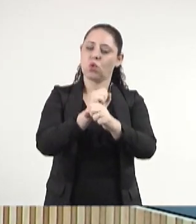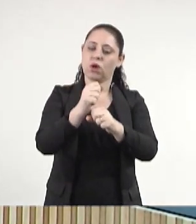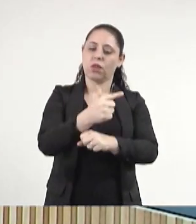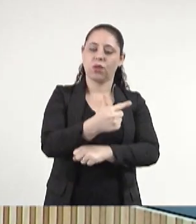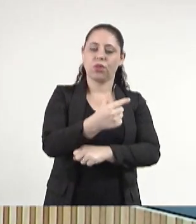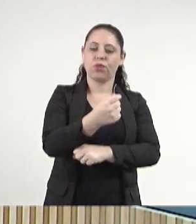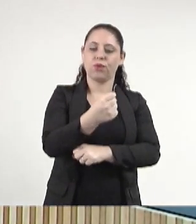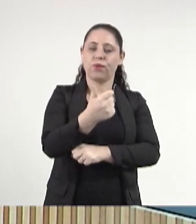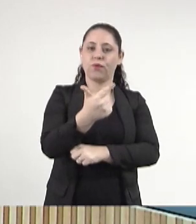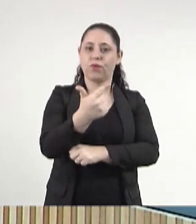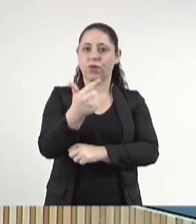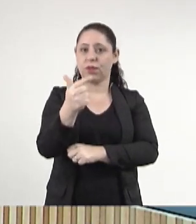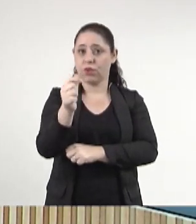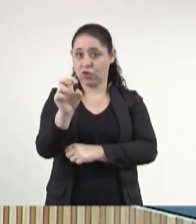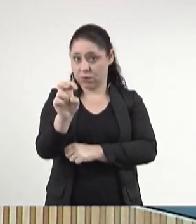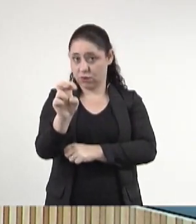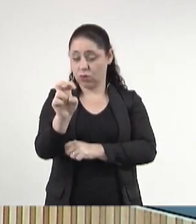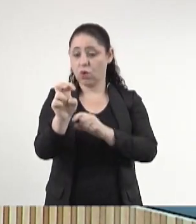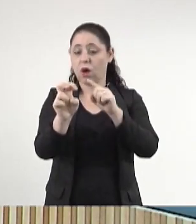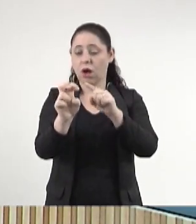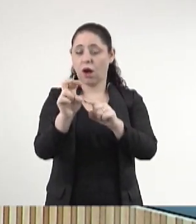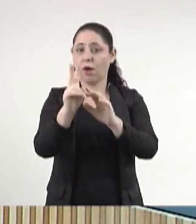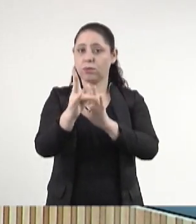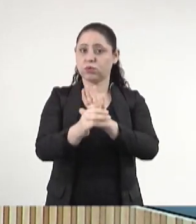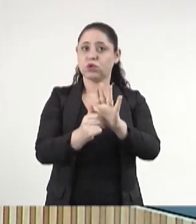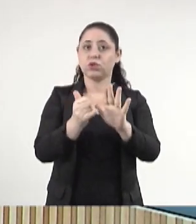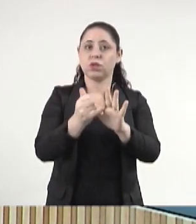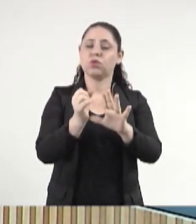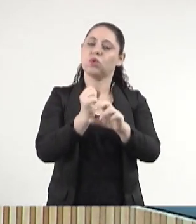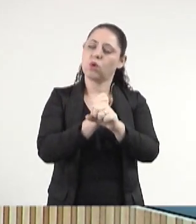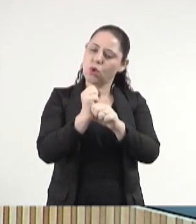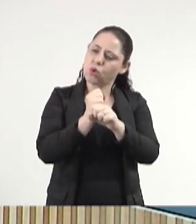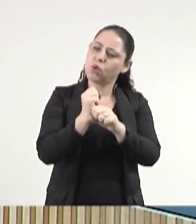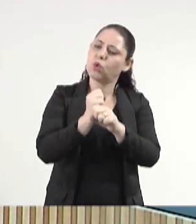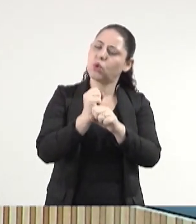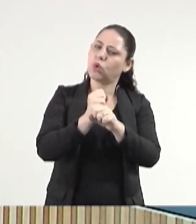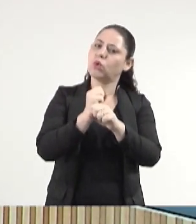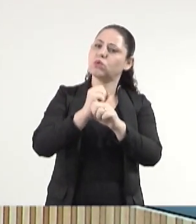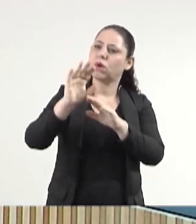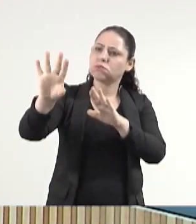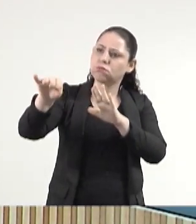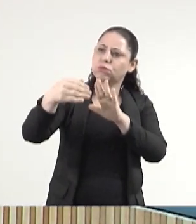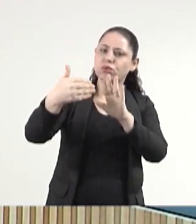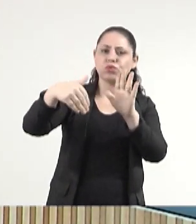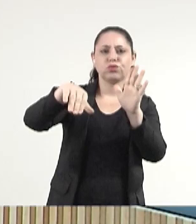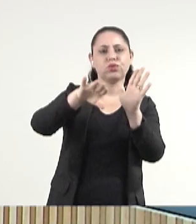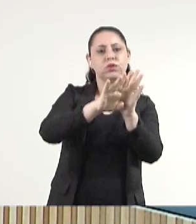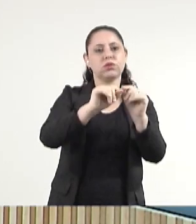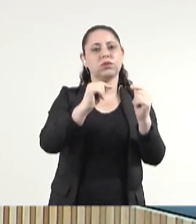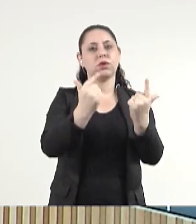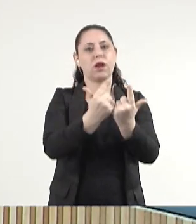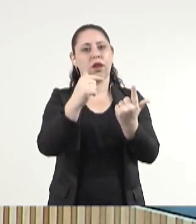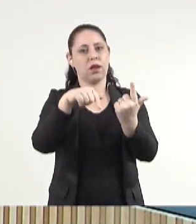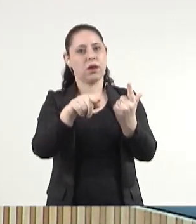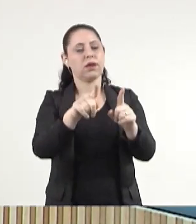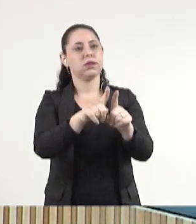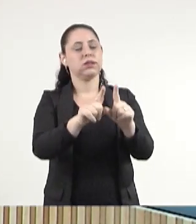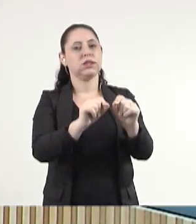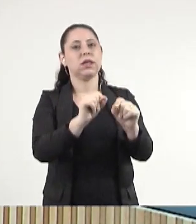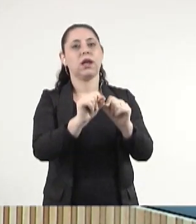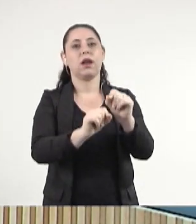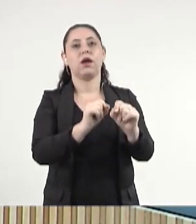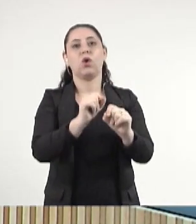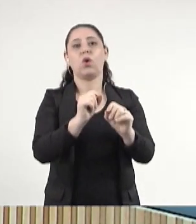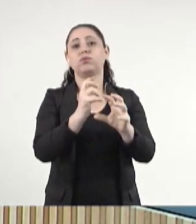de 2025. Esse é um projeto que anualmente o governo do estado encaminha aqui para a Assembleia Legislativa, e que